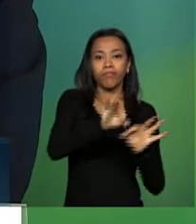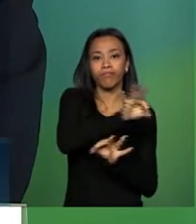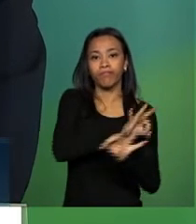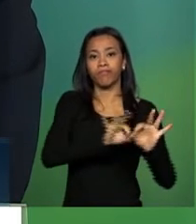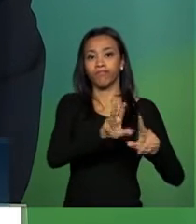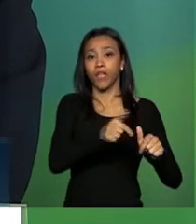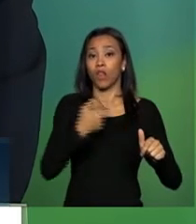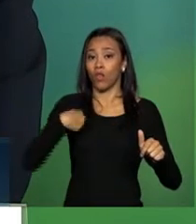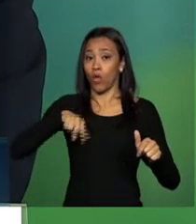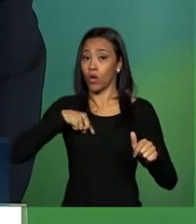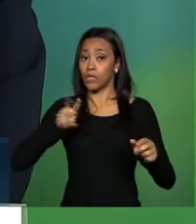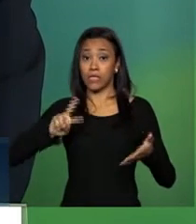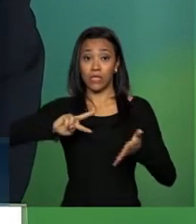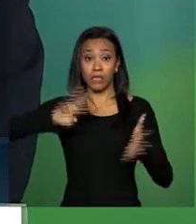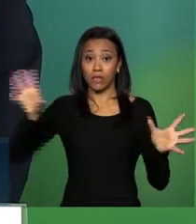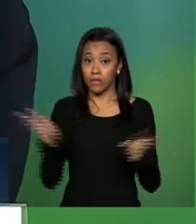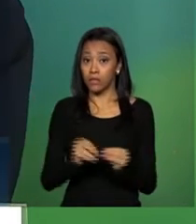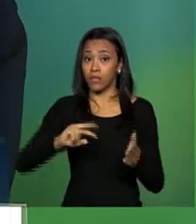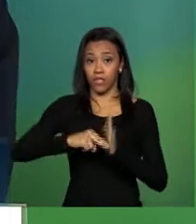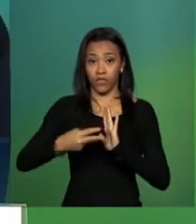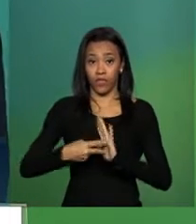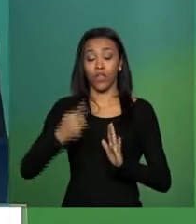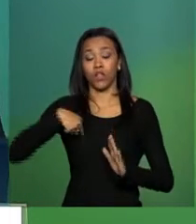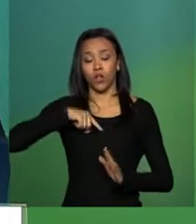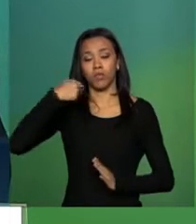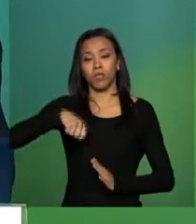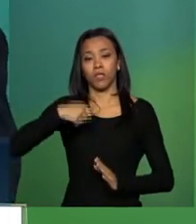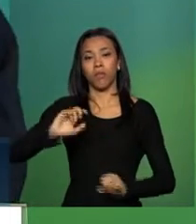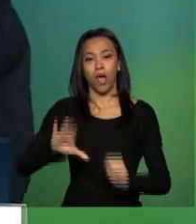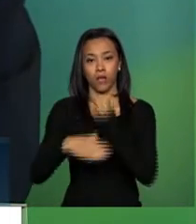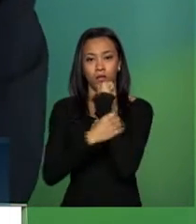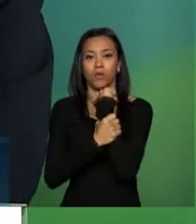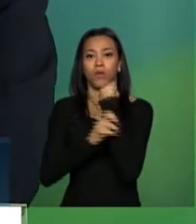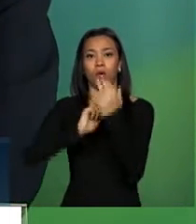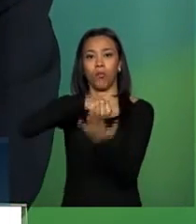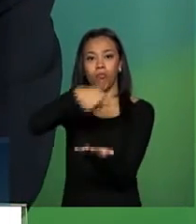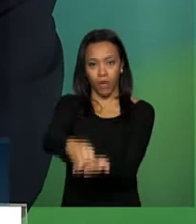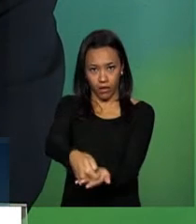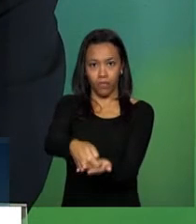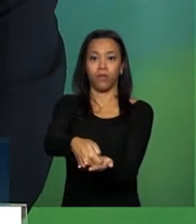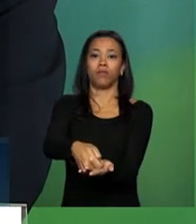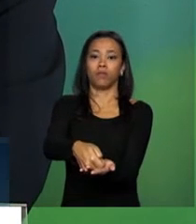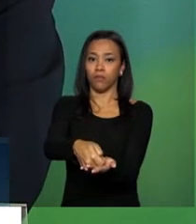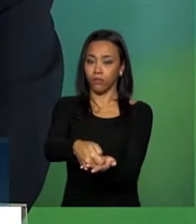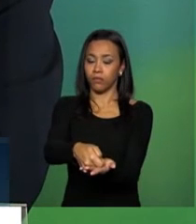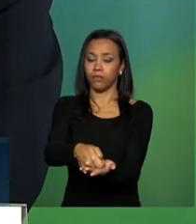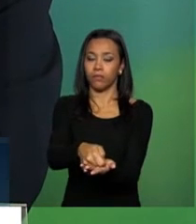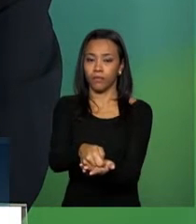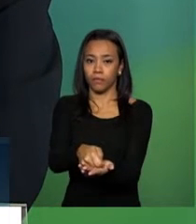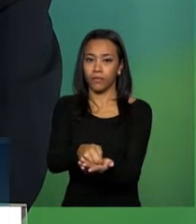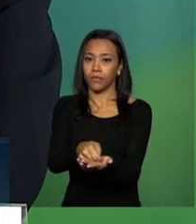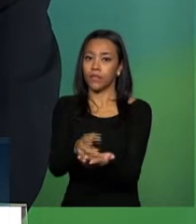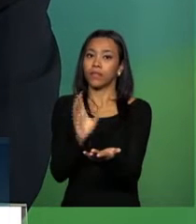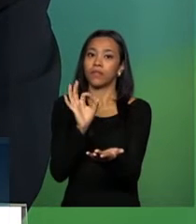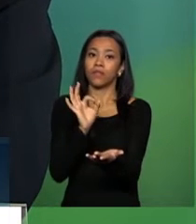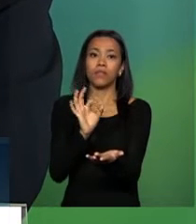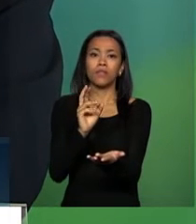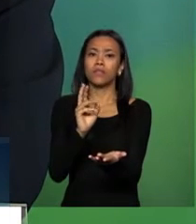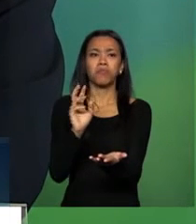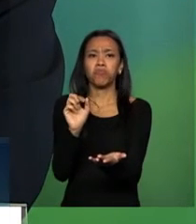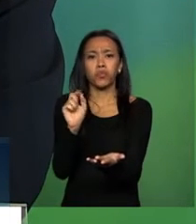garantir os pagamentos e as compensações de maneira absolutamente